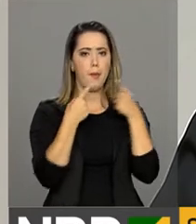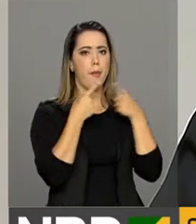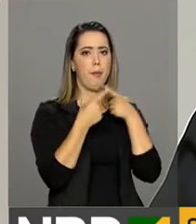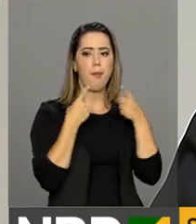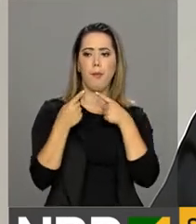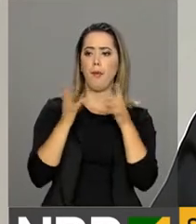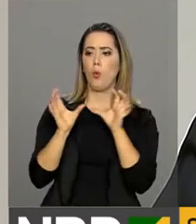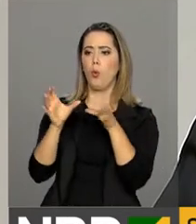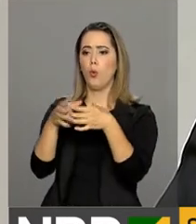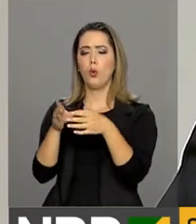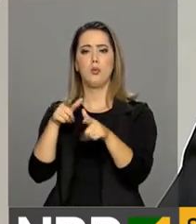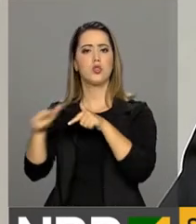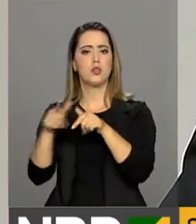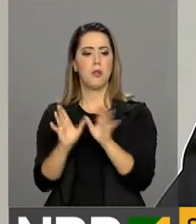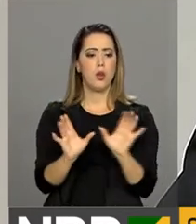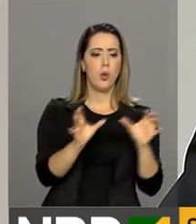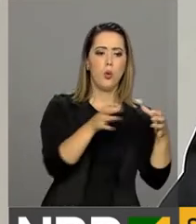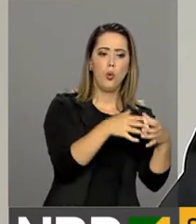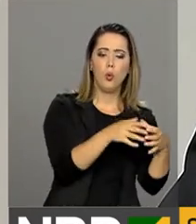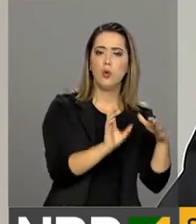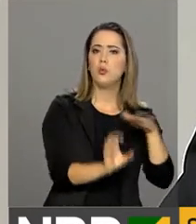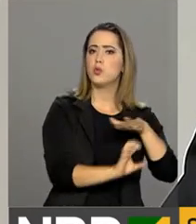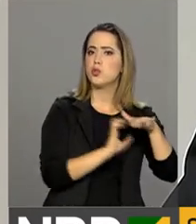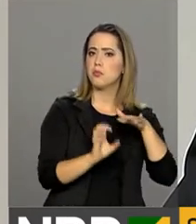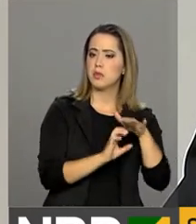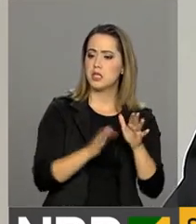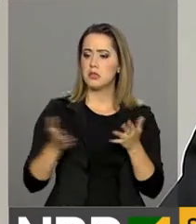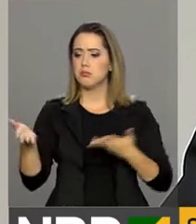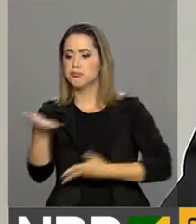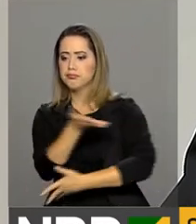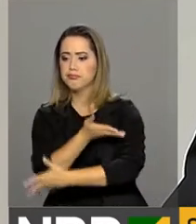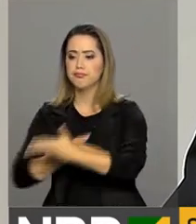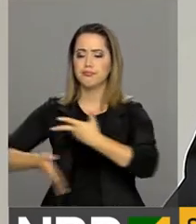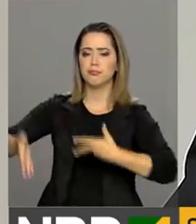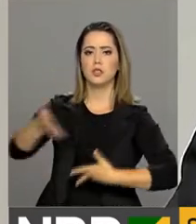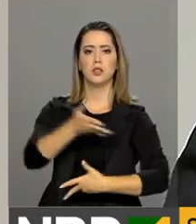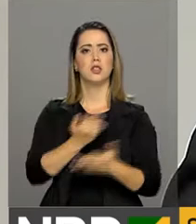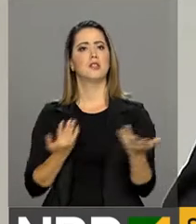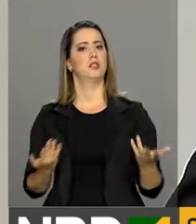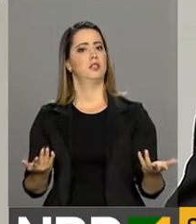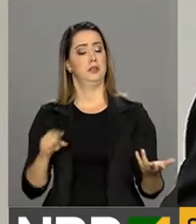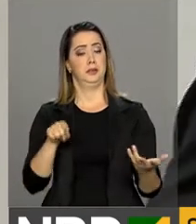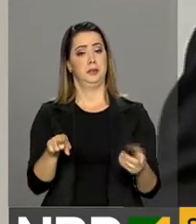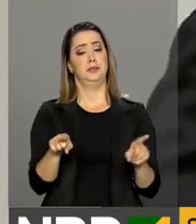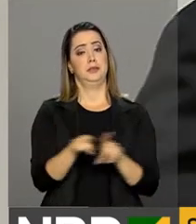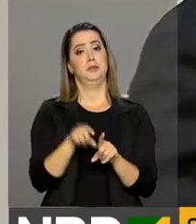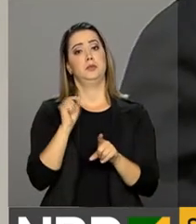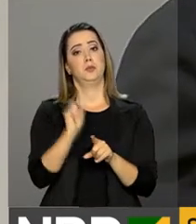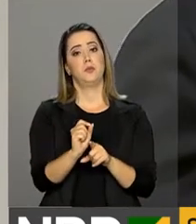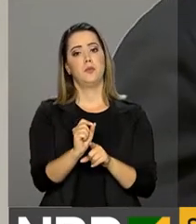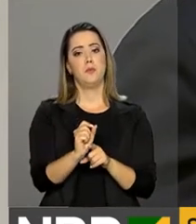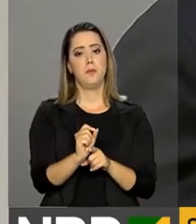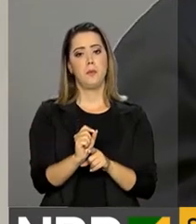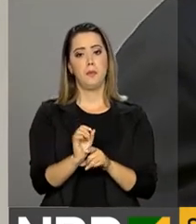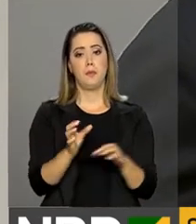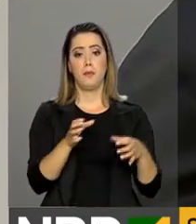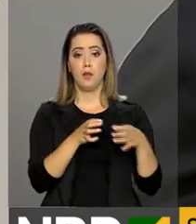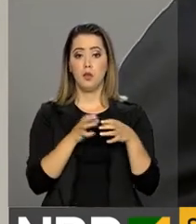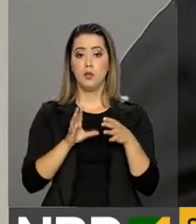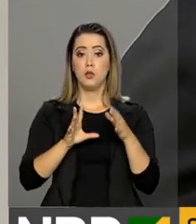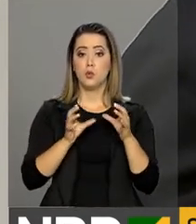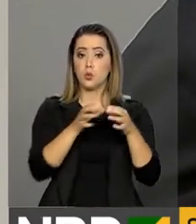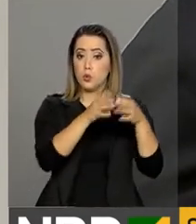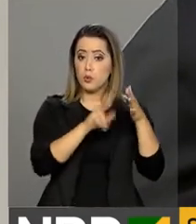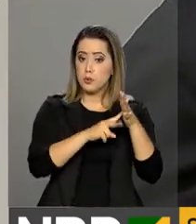de trabalhadores confederação nacional da indústria de serviços e os sentar centrais